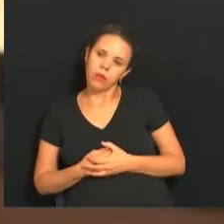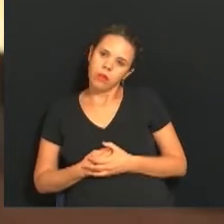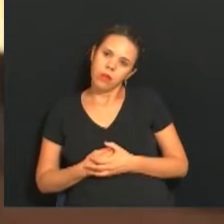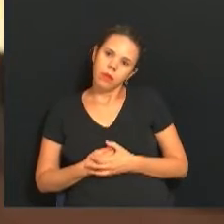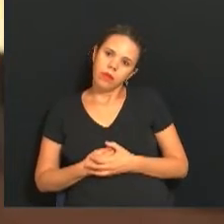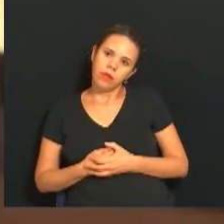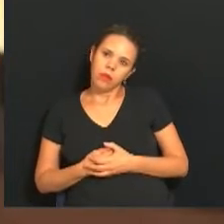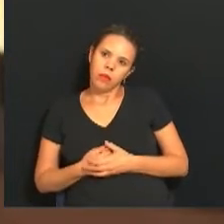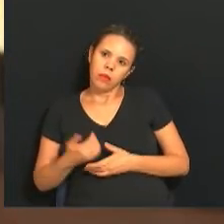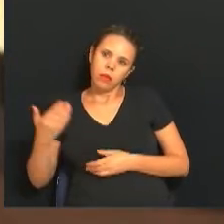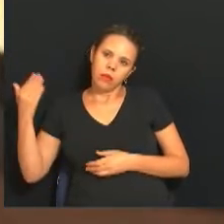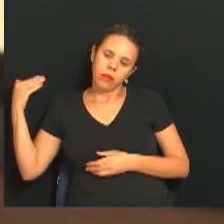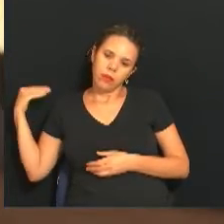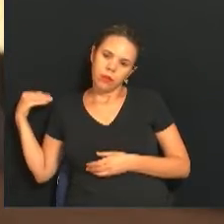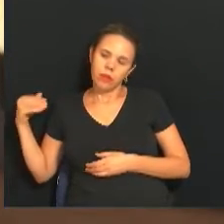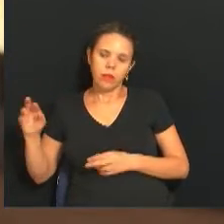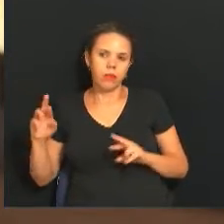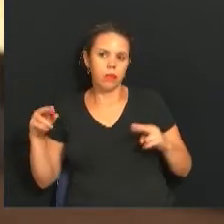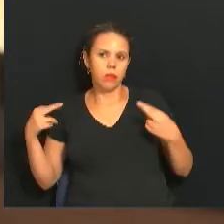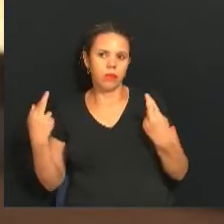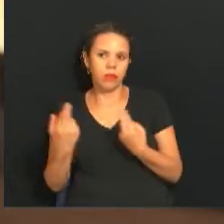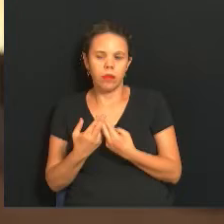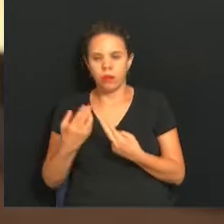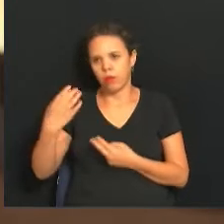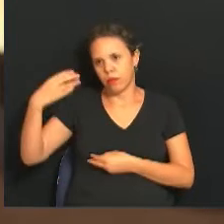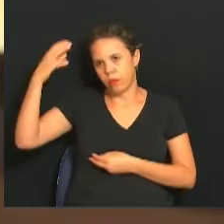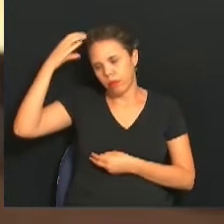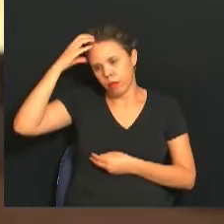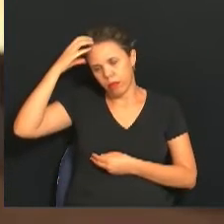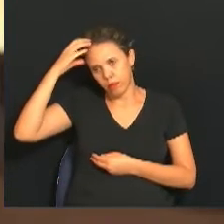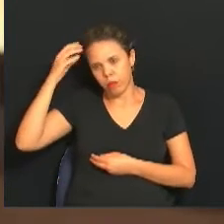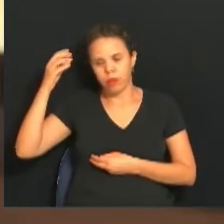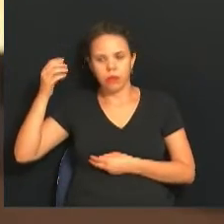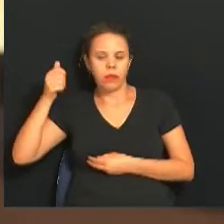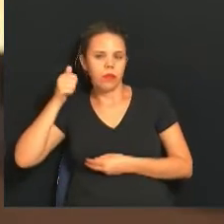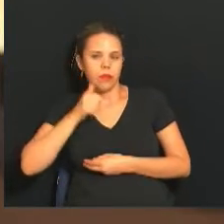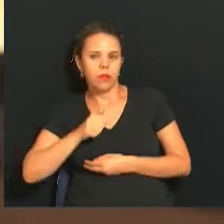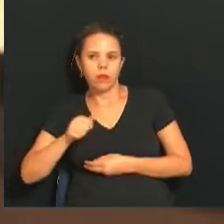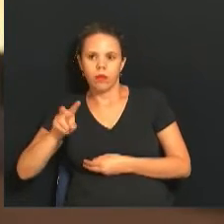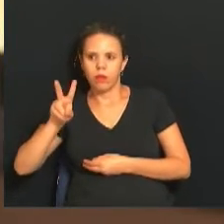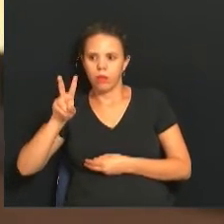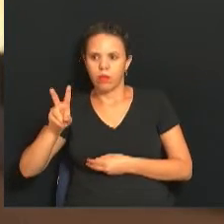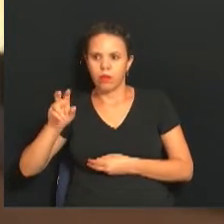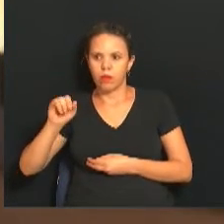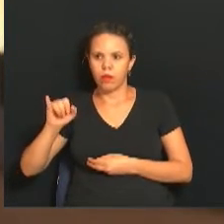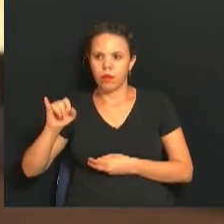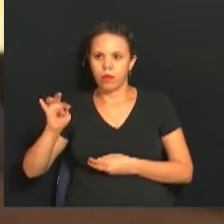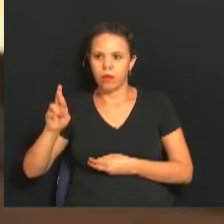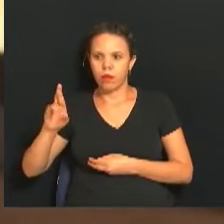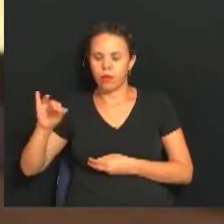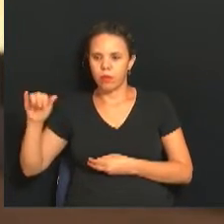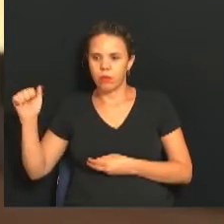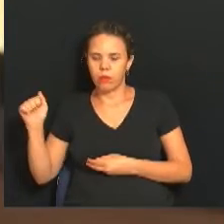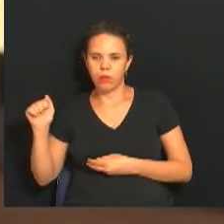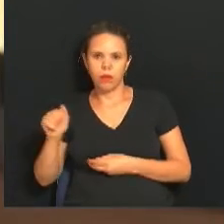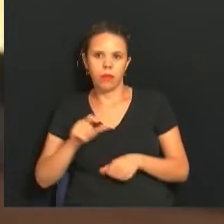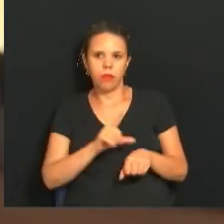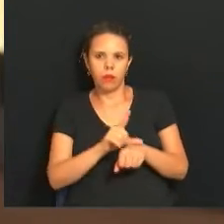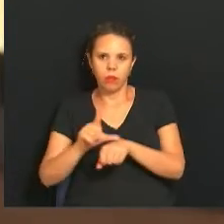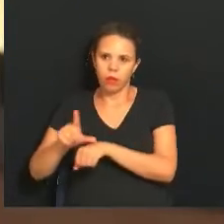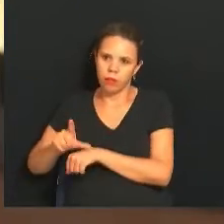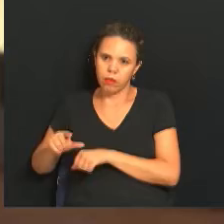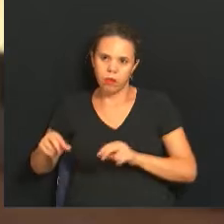na época do reinado da Rainha Vitória, com a criação e desenvolvimento das lojas de departamento em